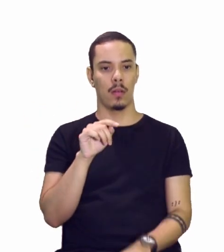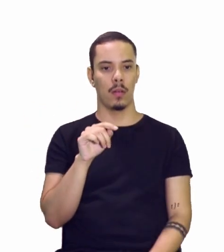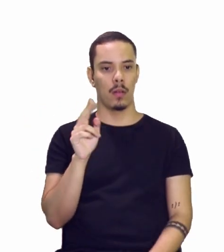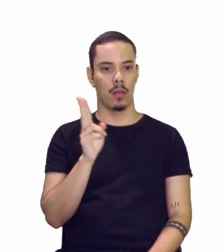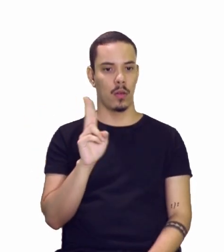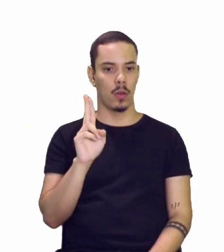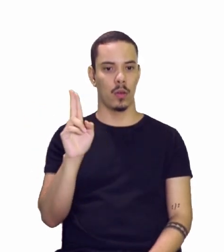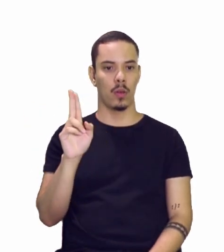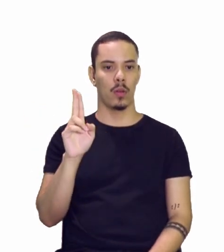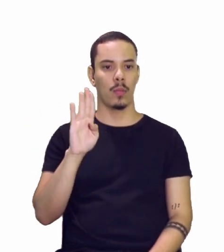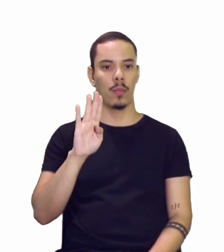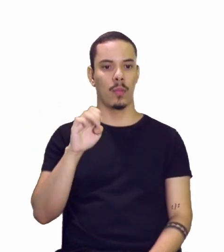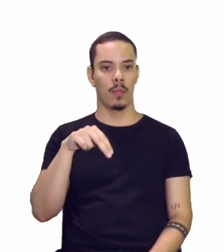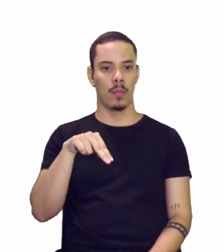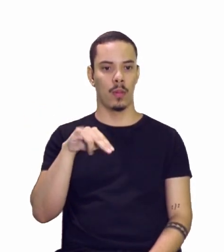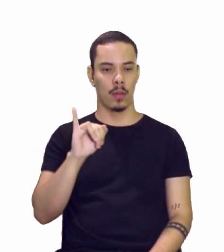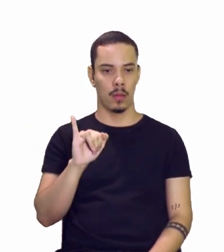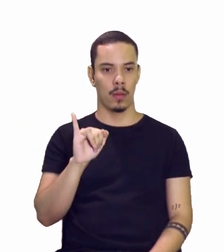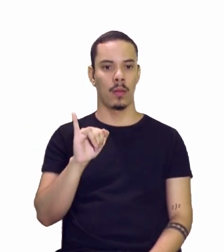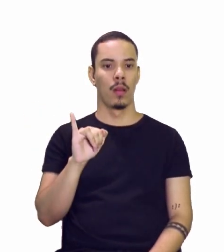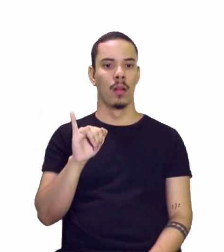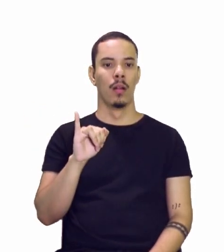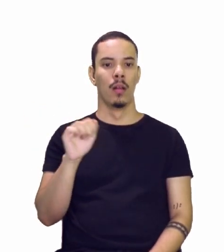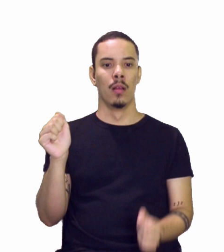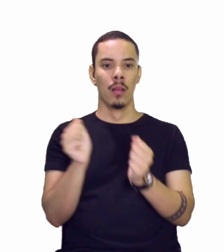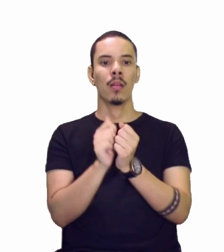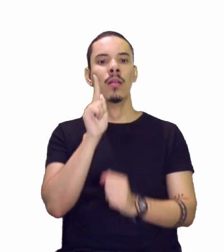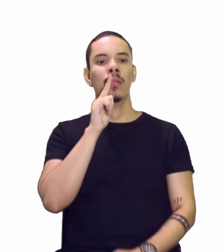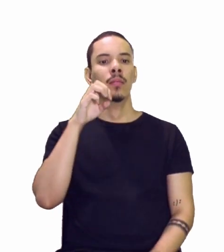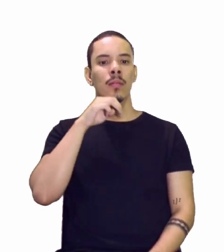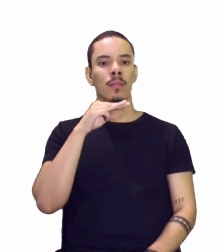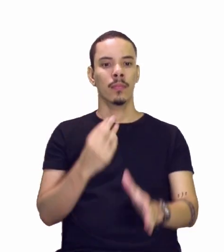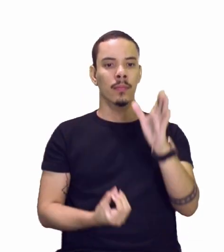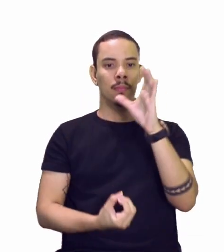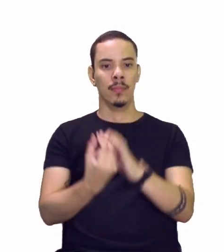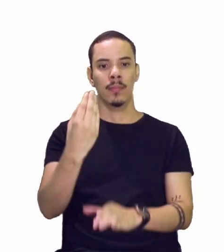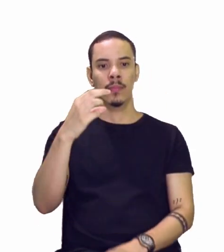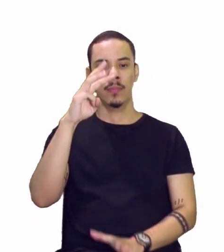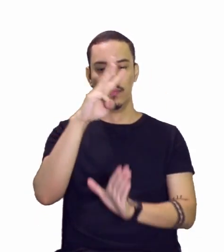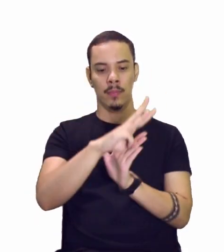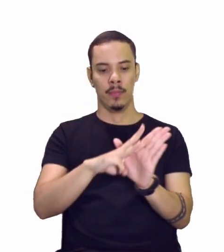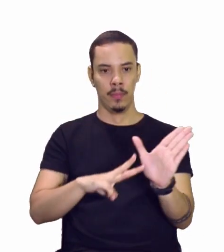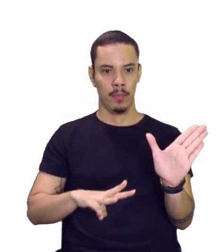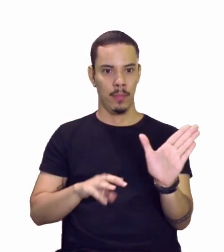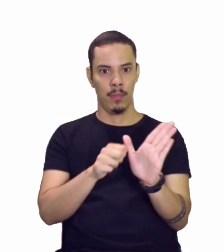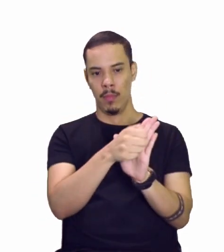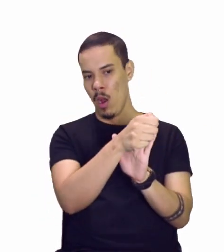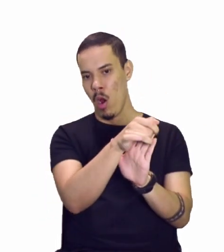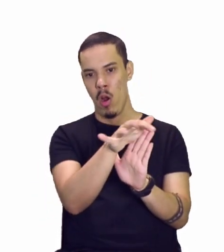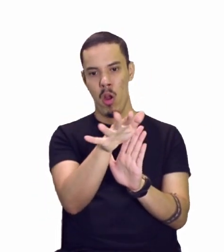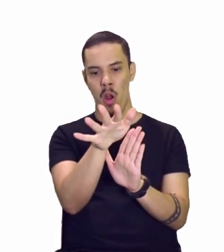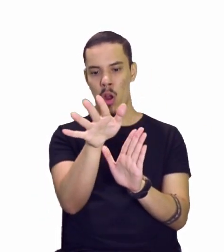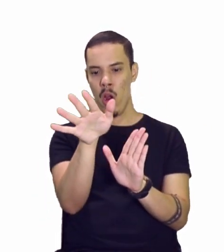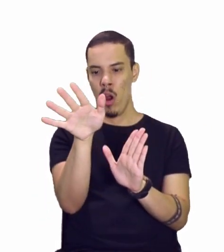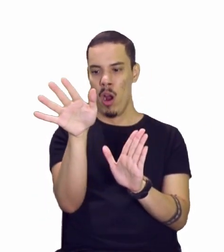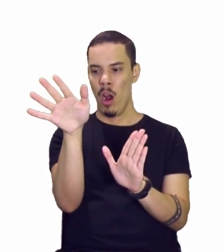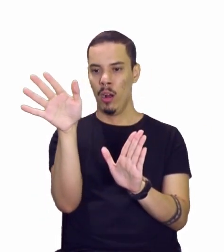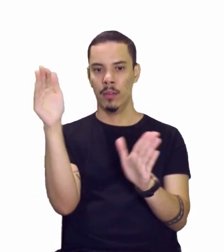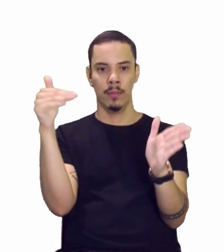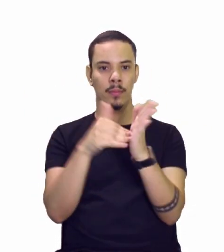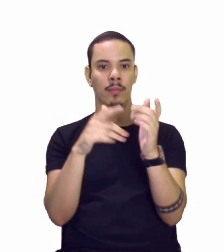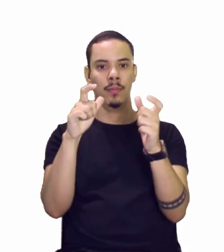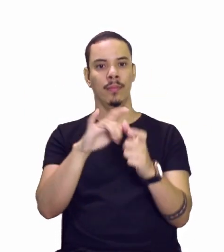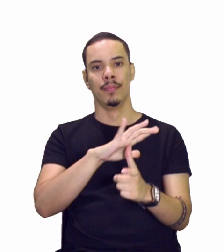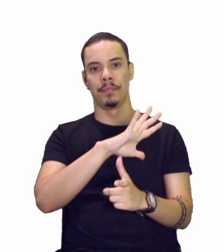Beni, ok? E aí forma o rio Madeira, portanto, ó, o rio Madeira vai embora por aqui até chegar lá